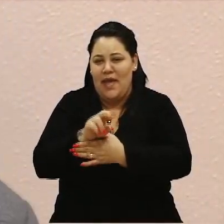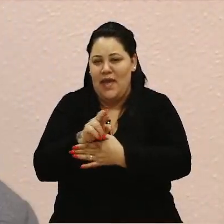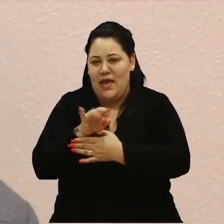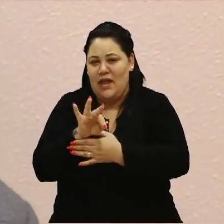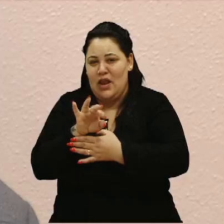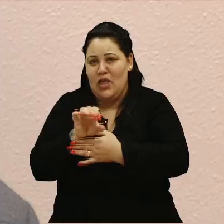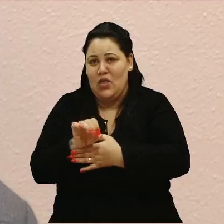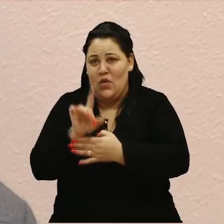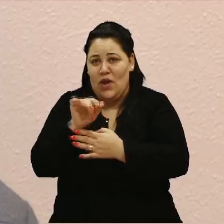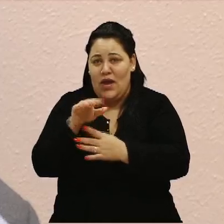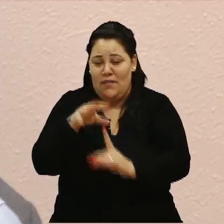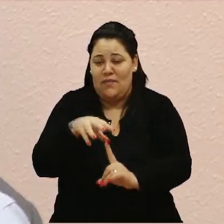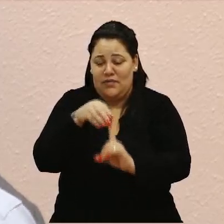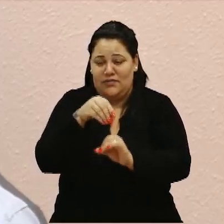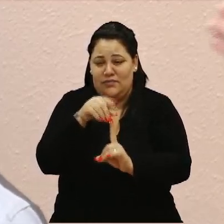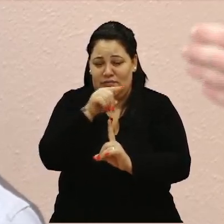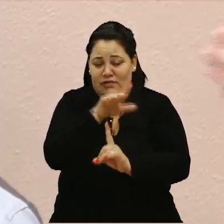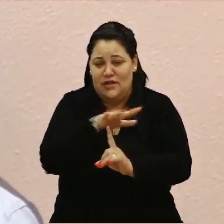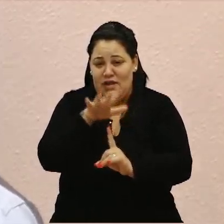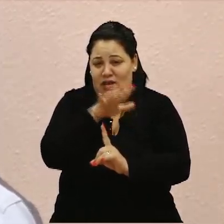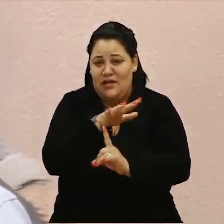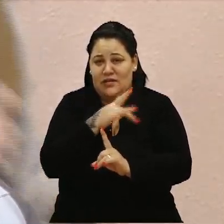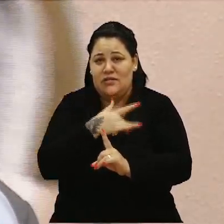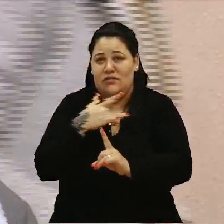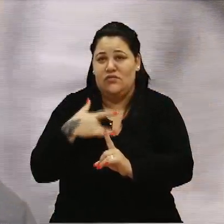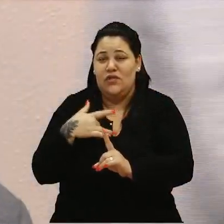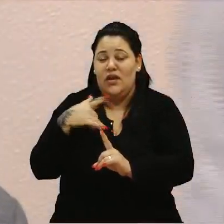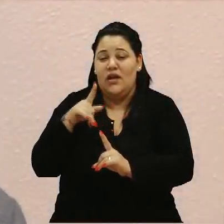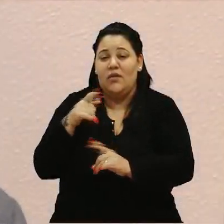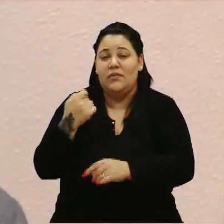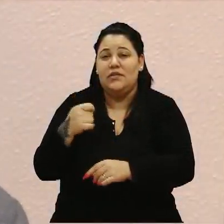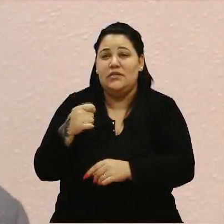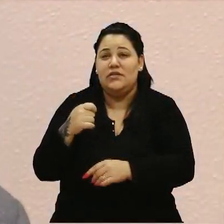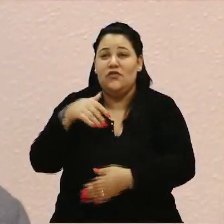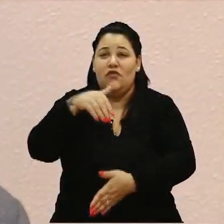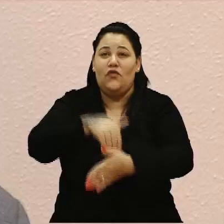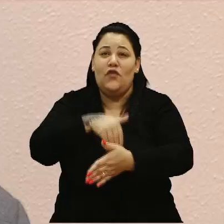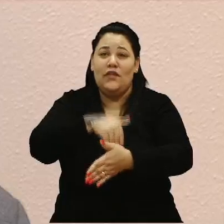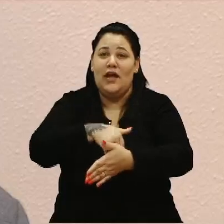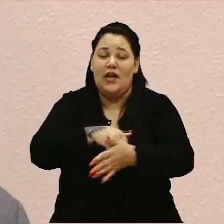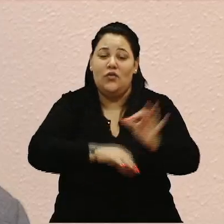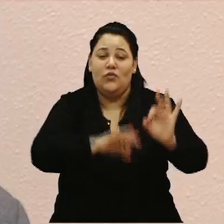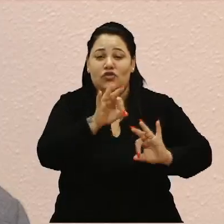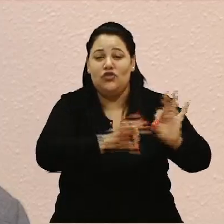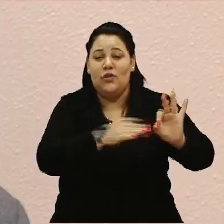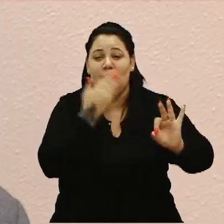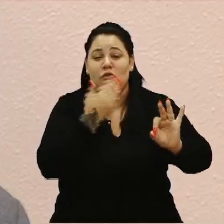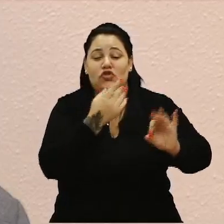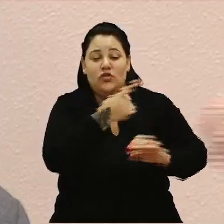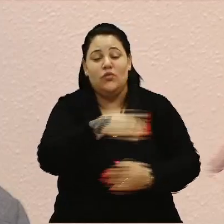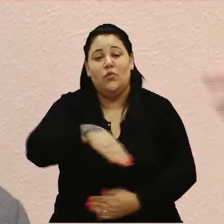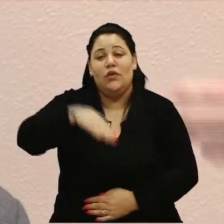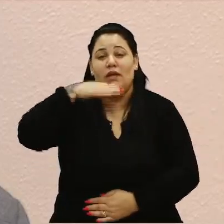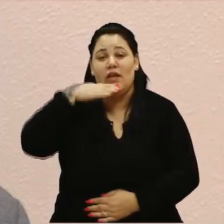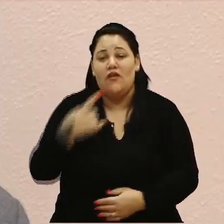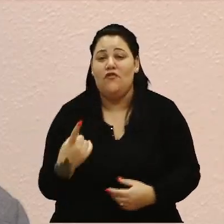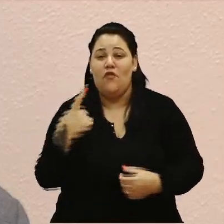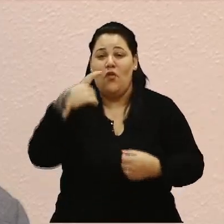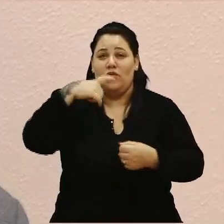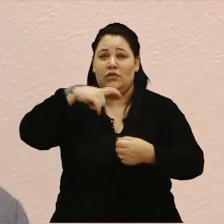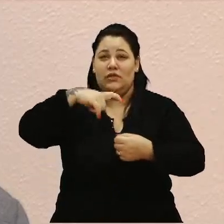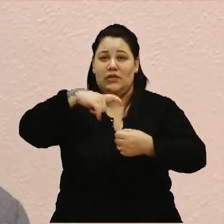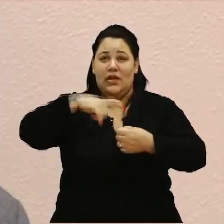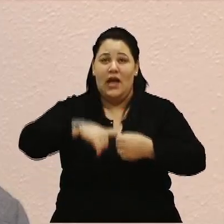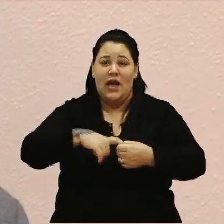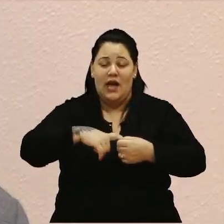uma referência na saúde, eu vou ter que votar no projeto e pedir para o Bortola voltar com o projeto dele de dar